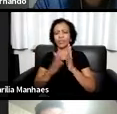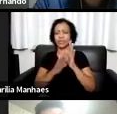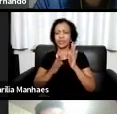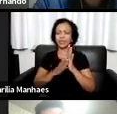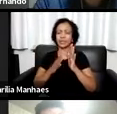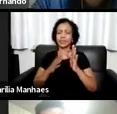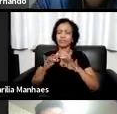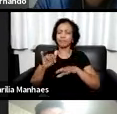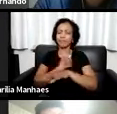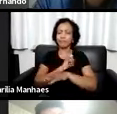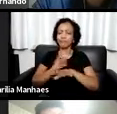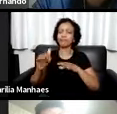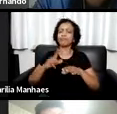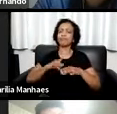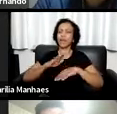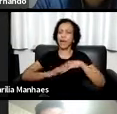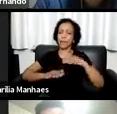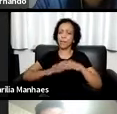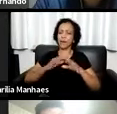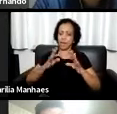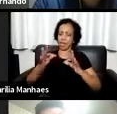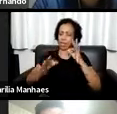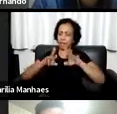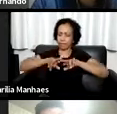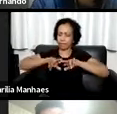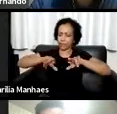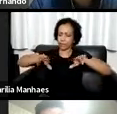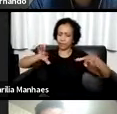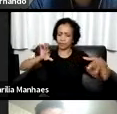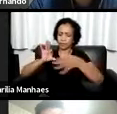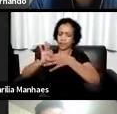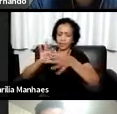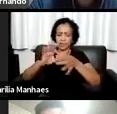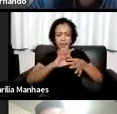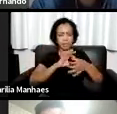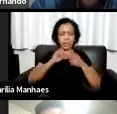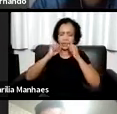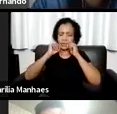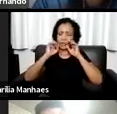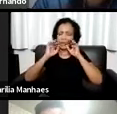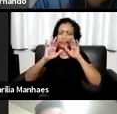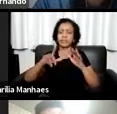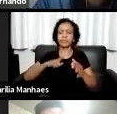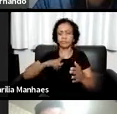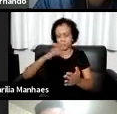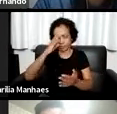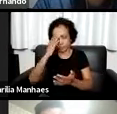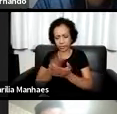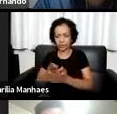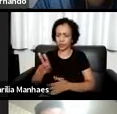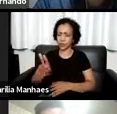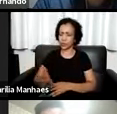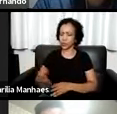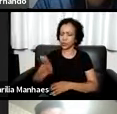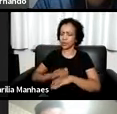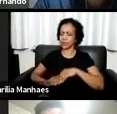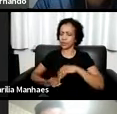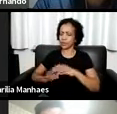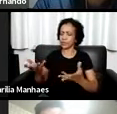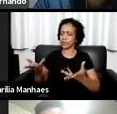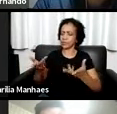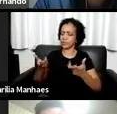com que possamos estar conectados, que todas elas possam estar sendo usadas por meio do